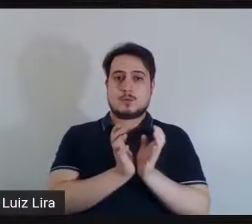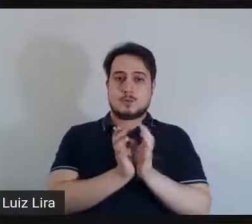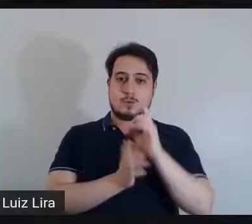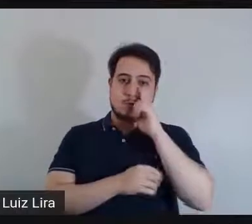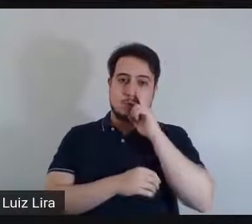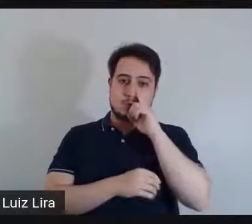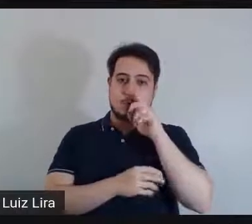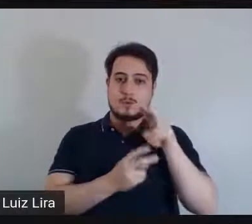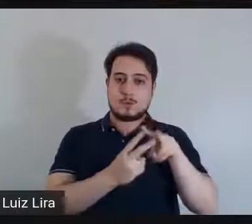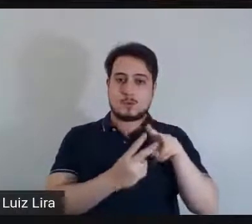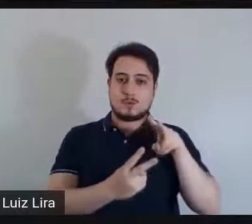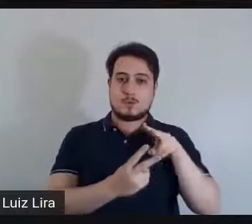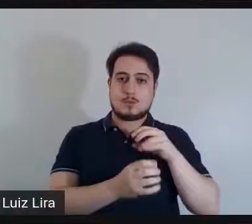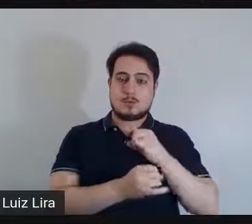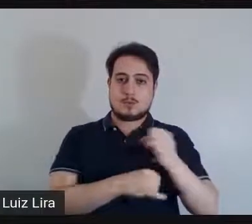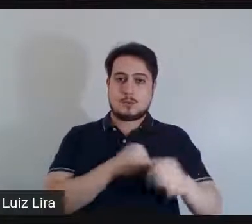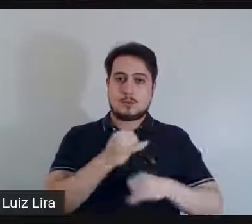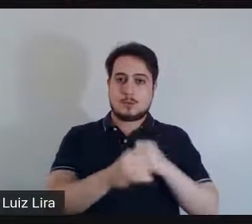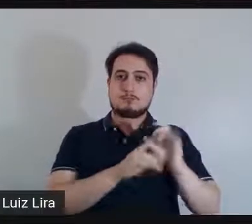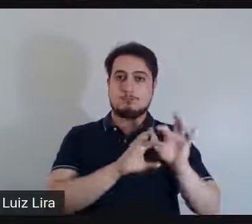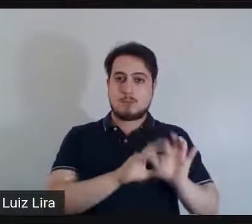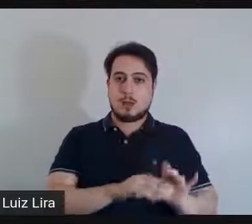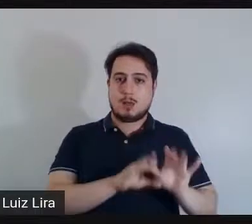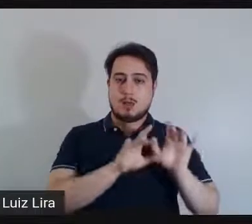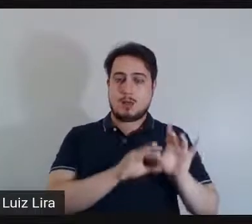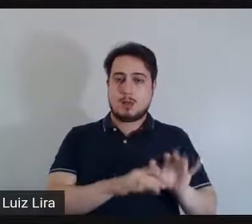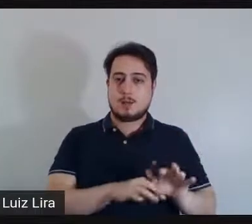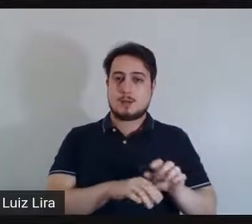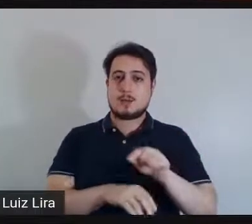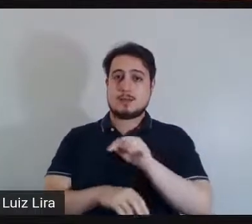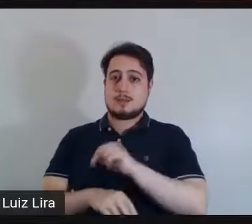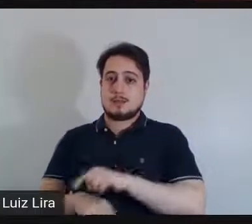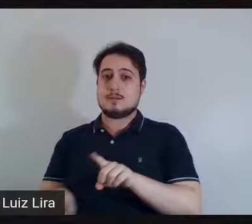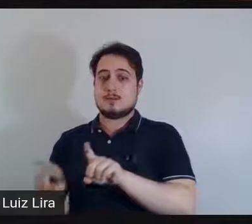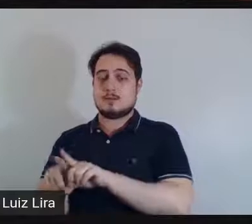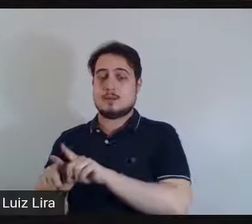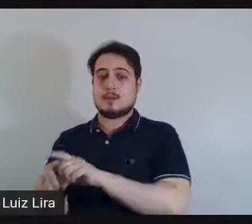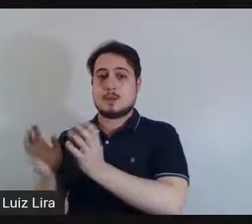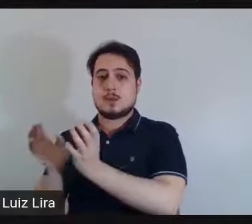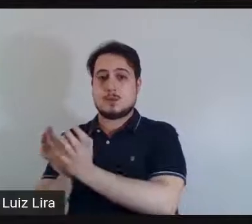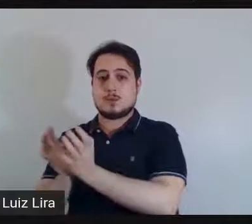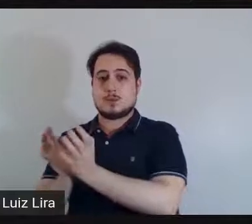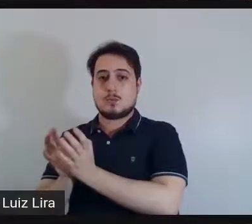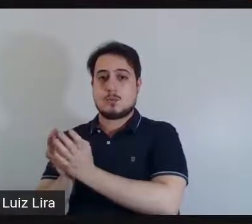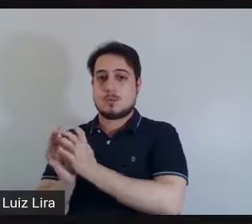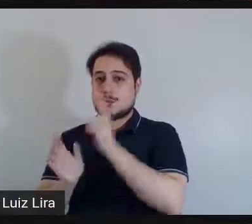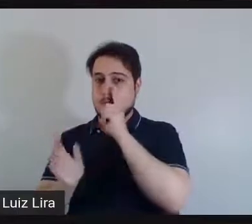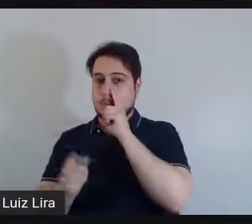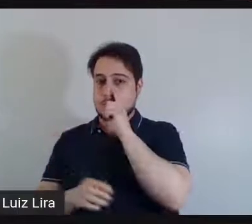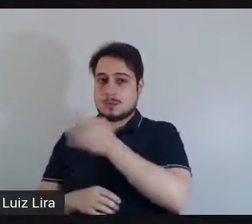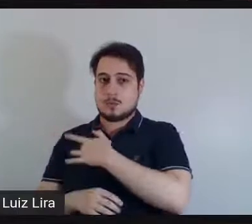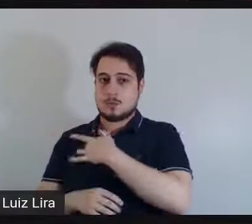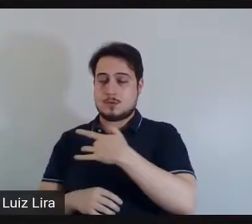remoto, porque ele não está impedido de trabalhar, e temos aquele grupo de risco que ele está enquadrado na 13979,